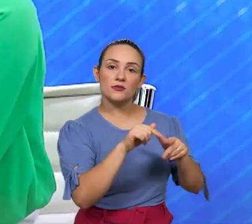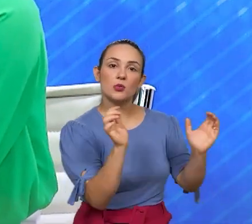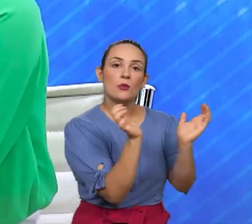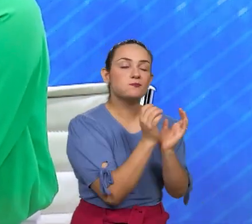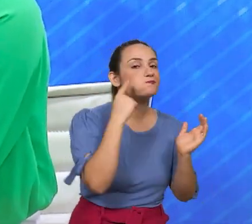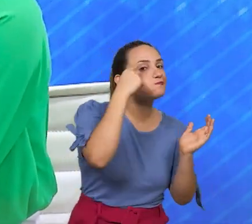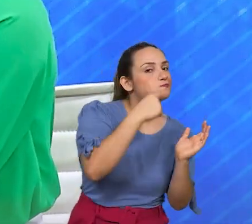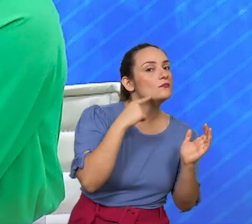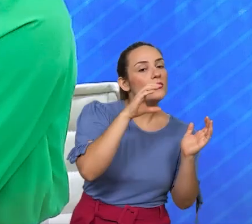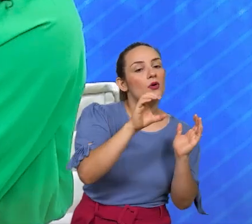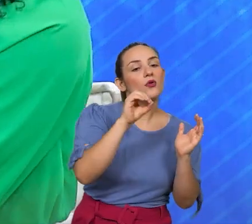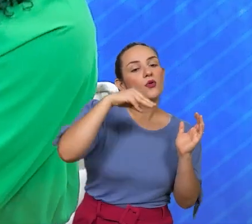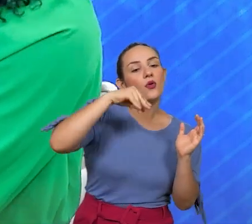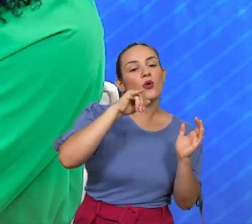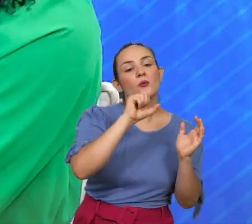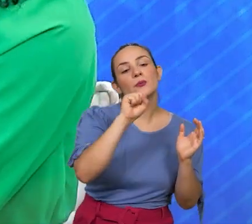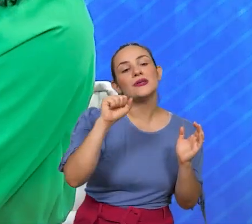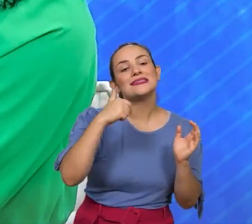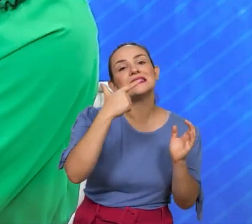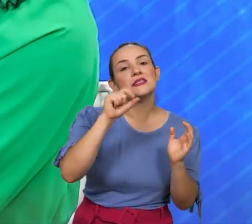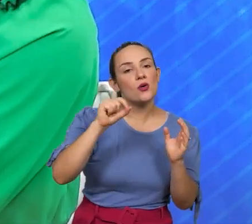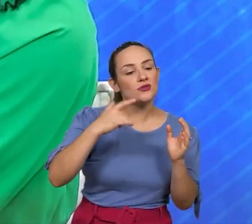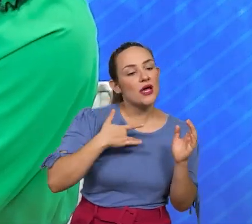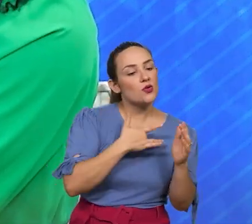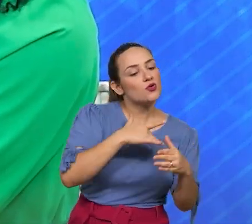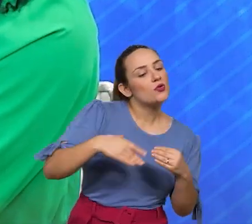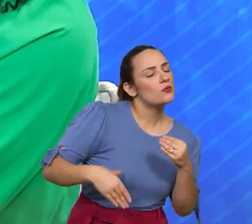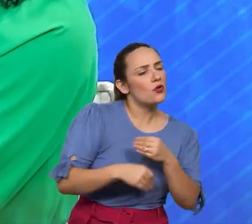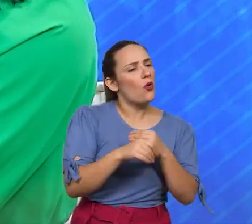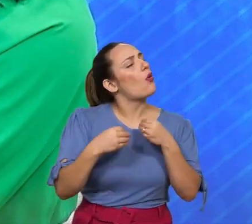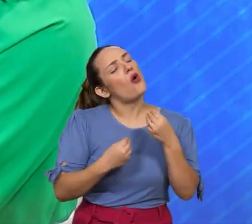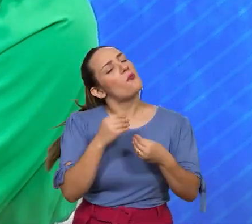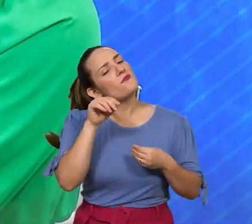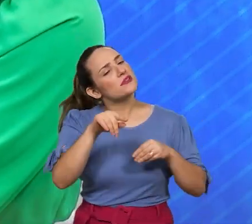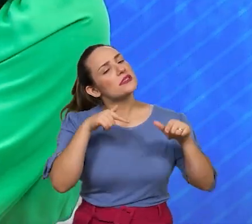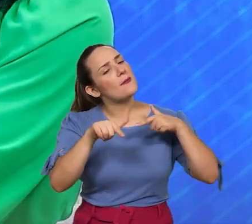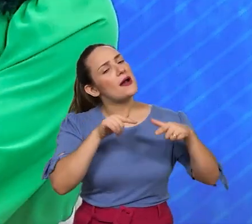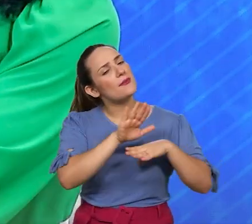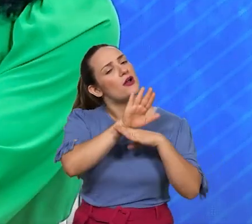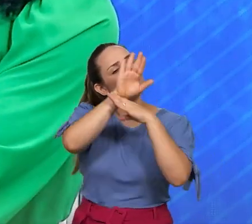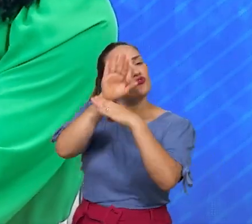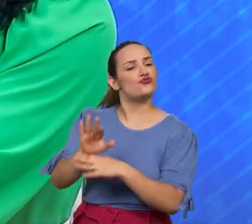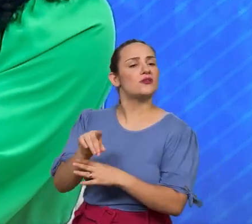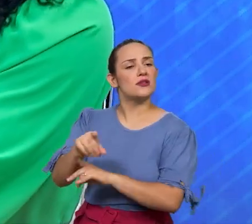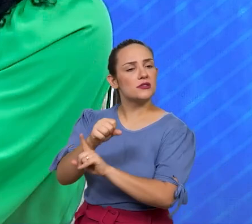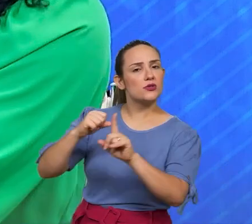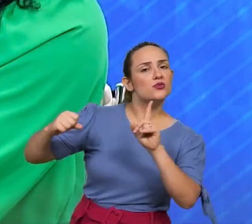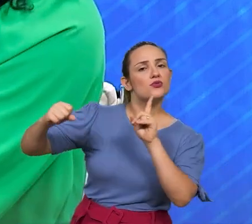da comissão. Doutor, de que forma a comissão tem